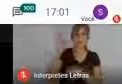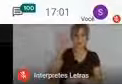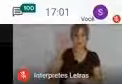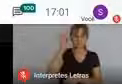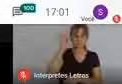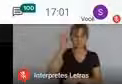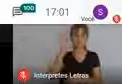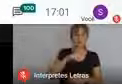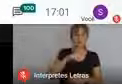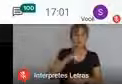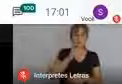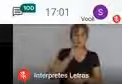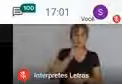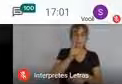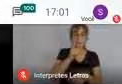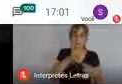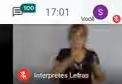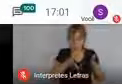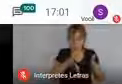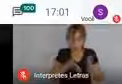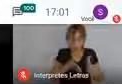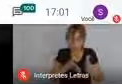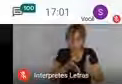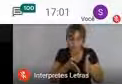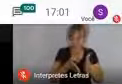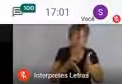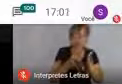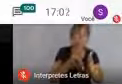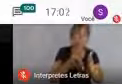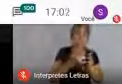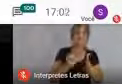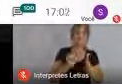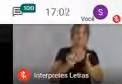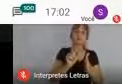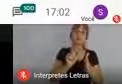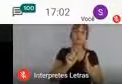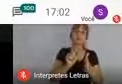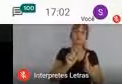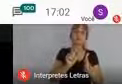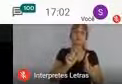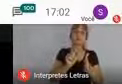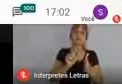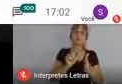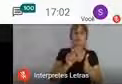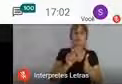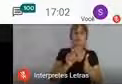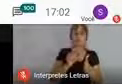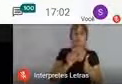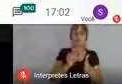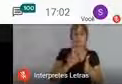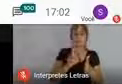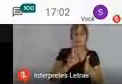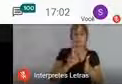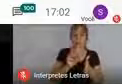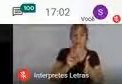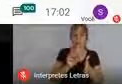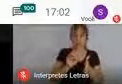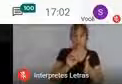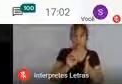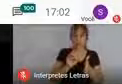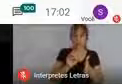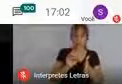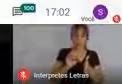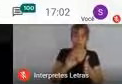Acará. Ou seja, essa área é a região do Vale do Acará. Ou seja, este trabalho aqui